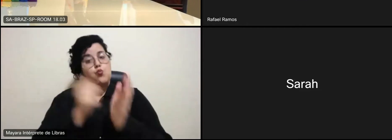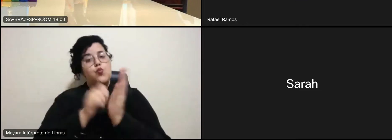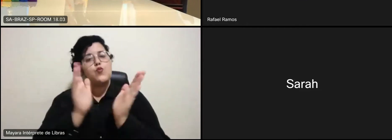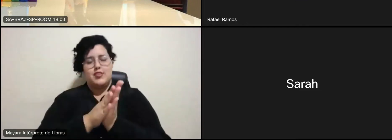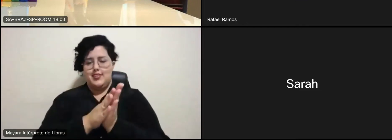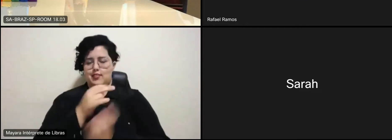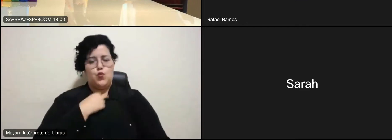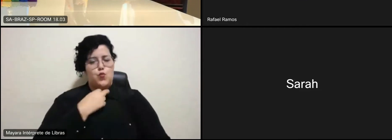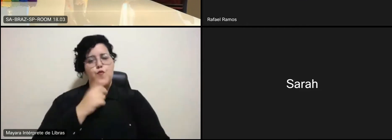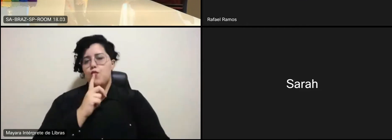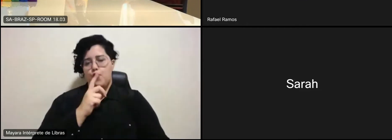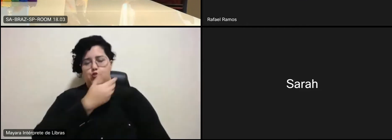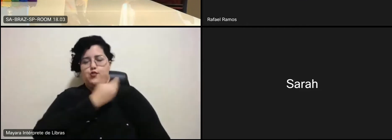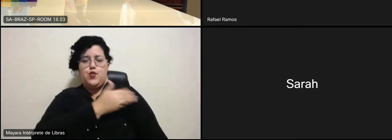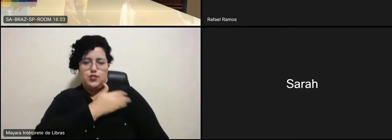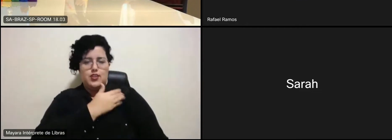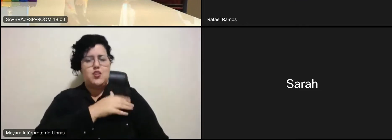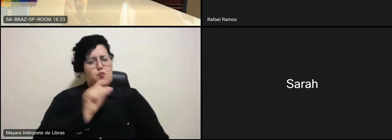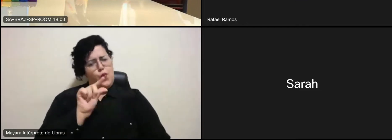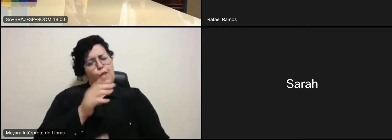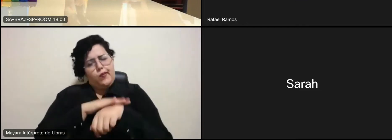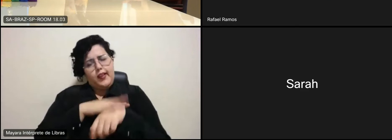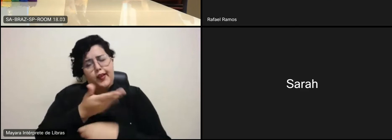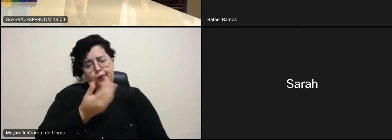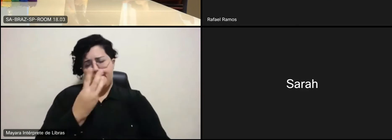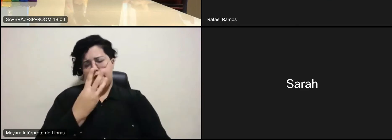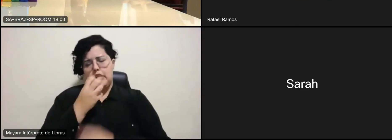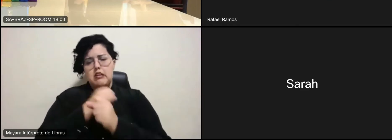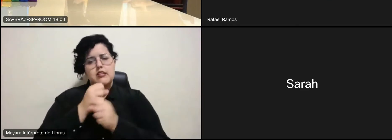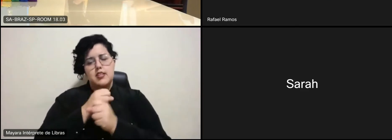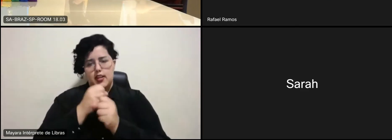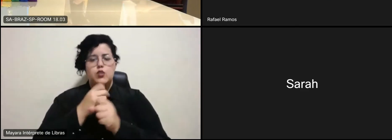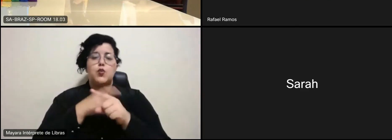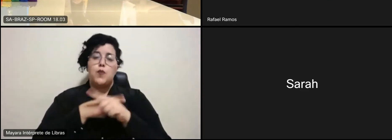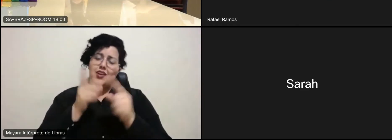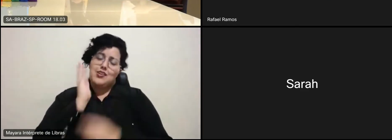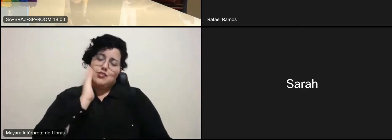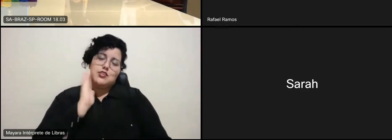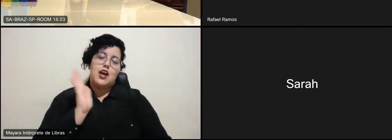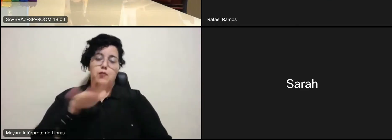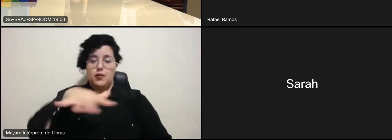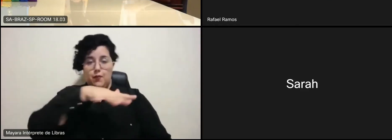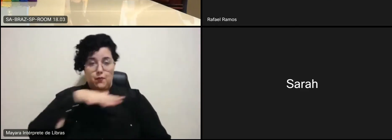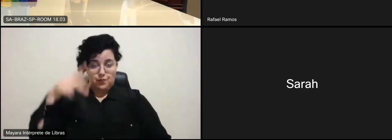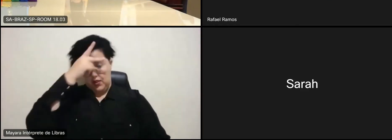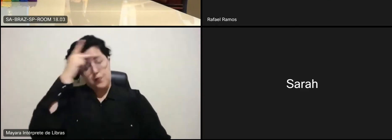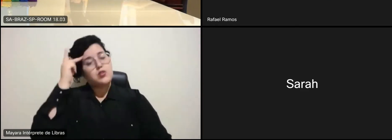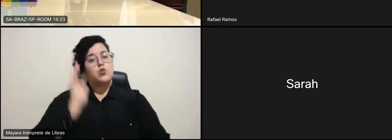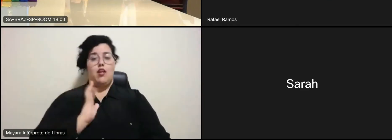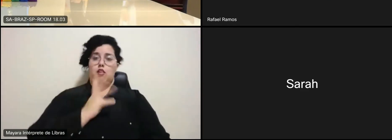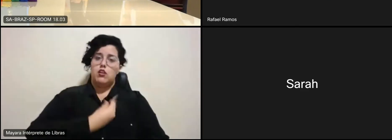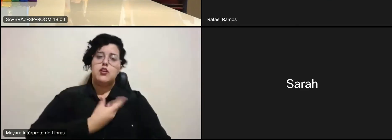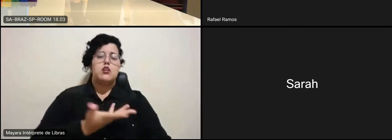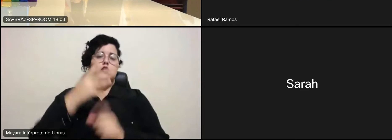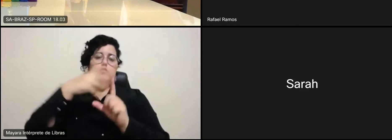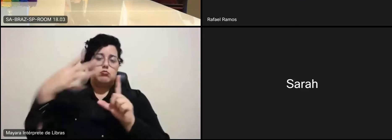ainda é pouco, né? Se a gente pegar, né, os dados, né, a gente sabe que a população trans, hoje é a que mais